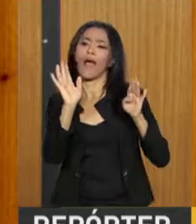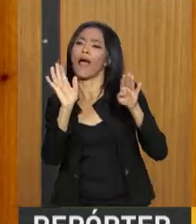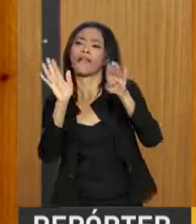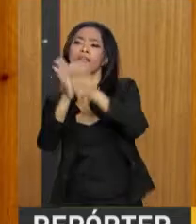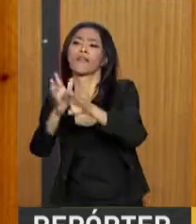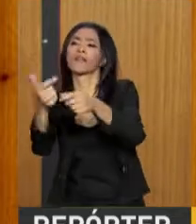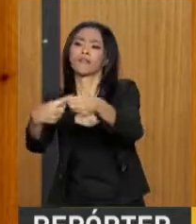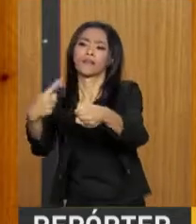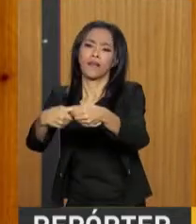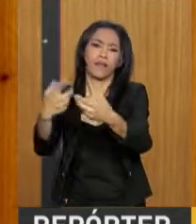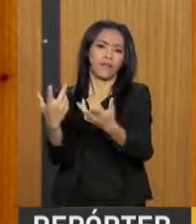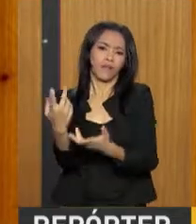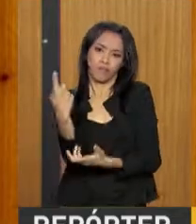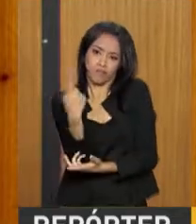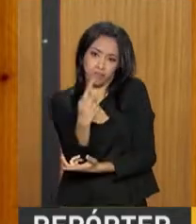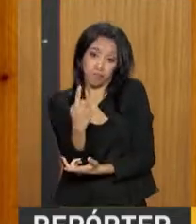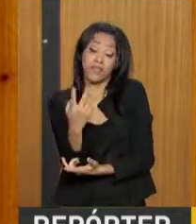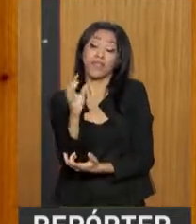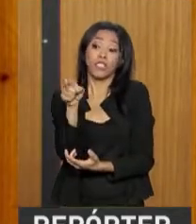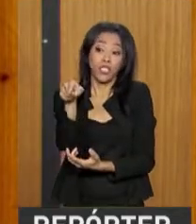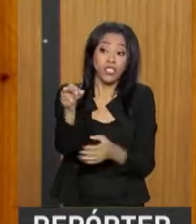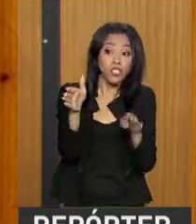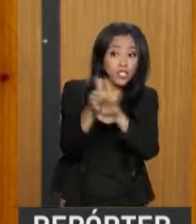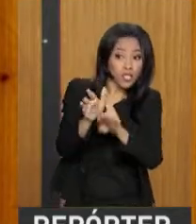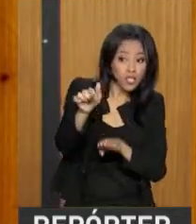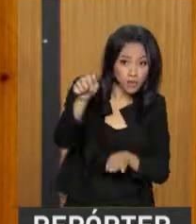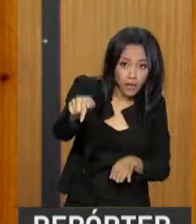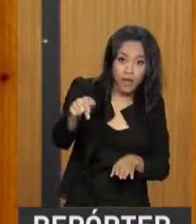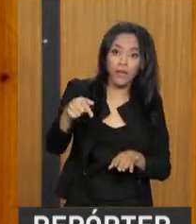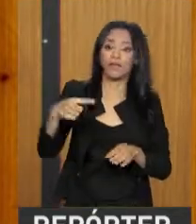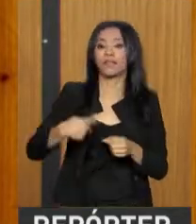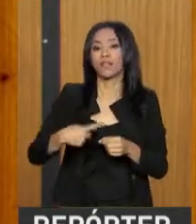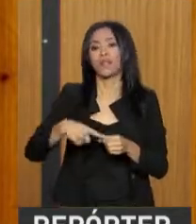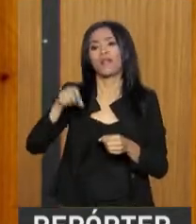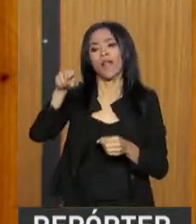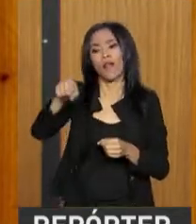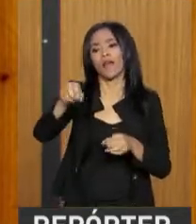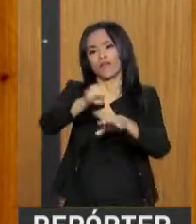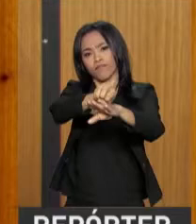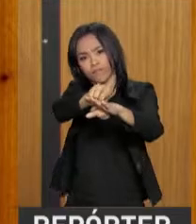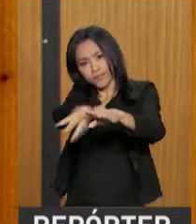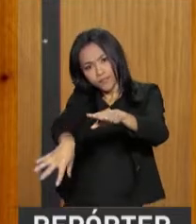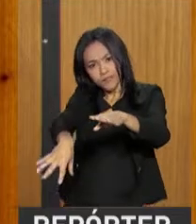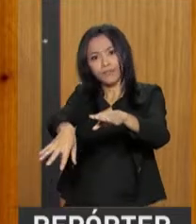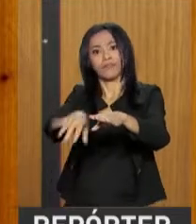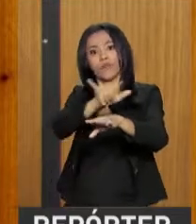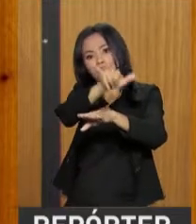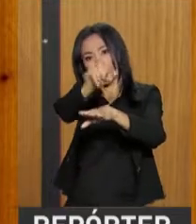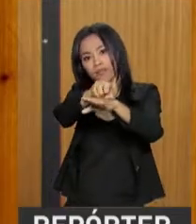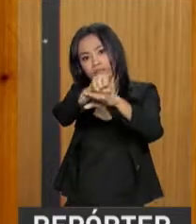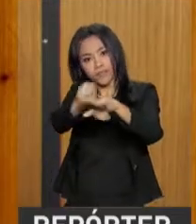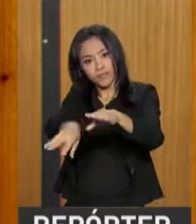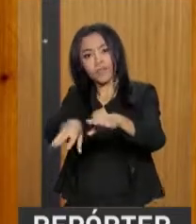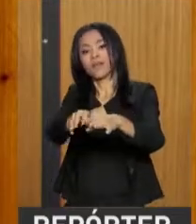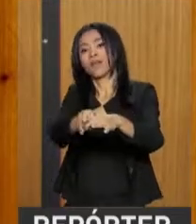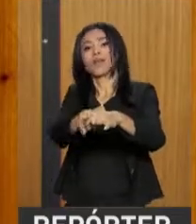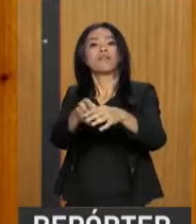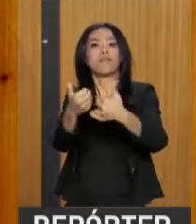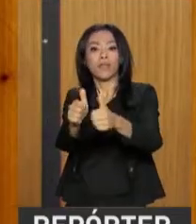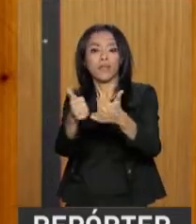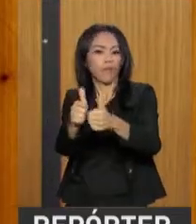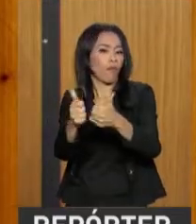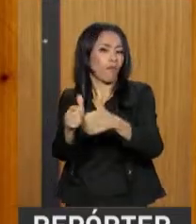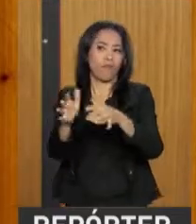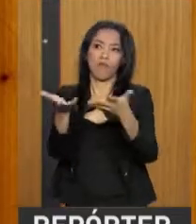de destino. Depois, na chegada da cidade de destino, eles também são embarcados em